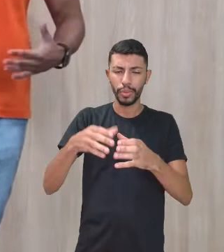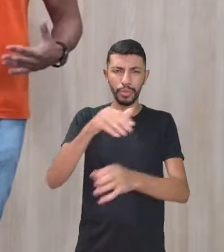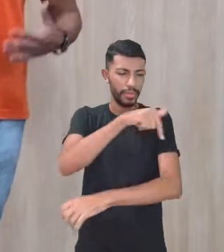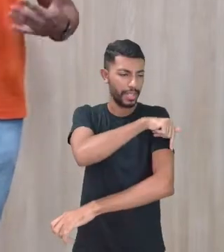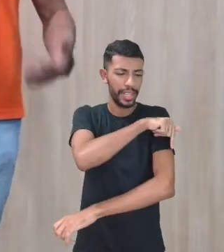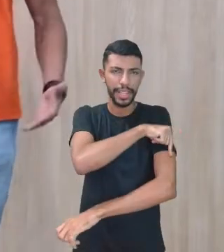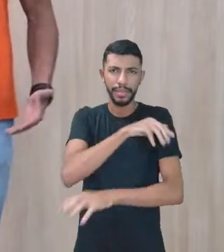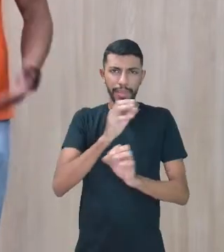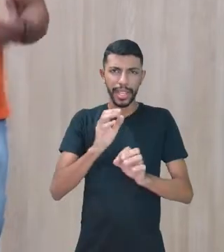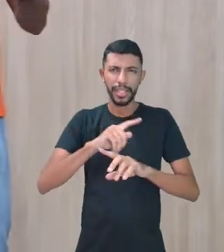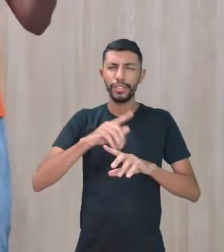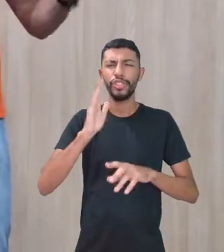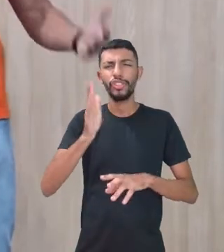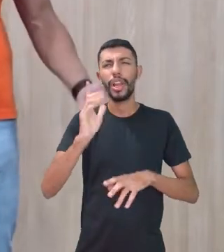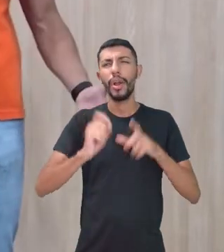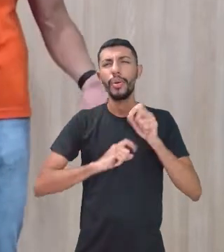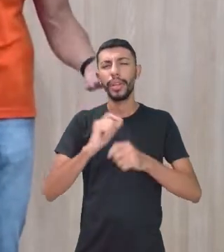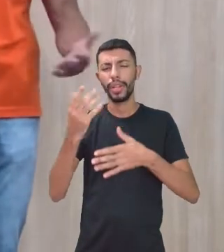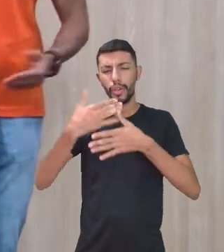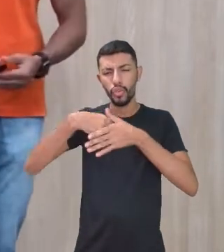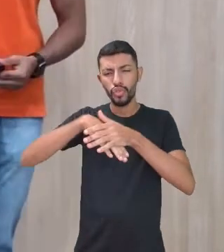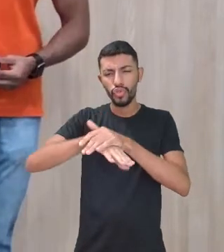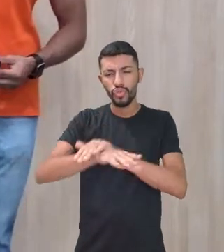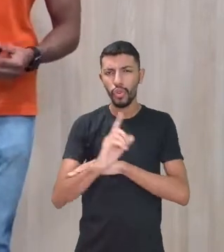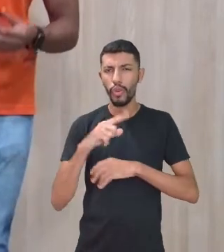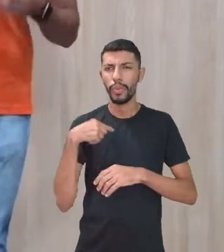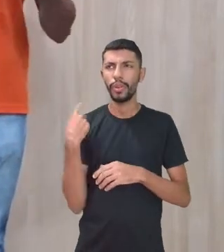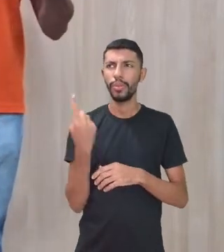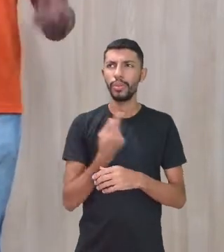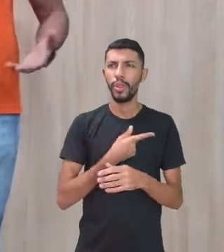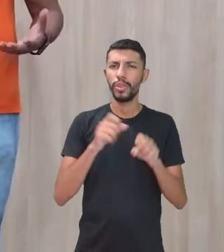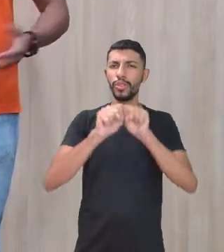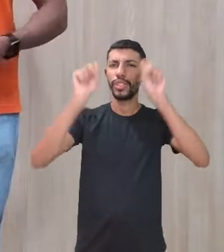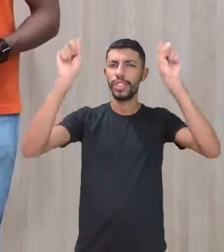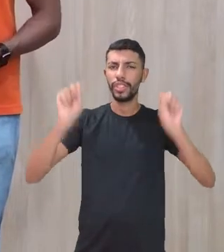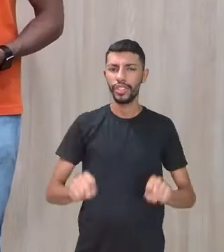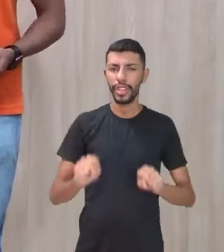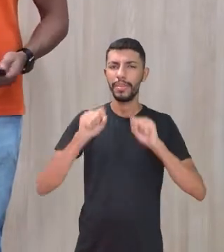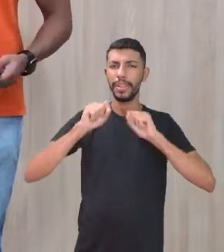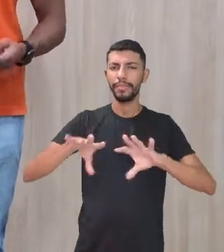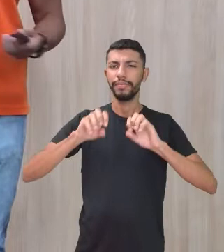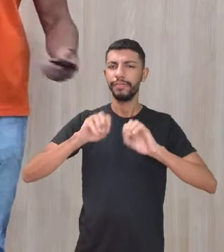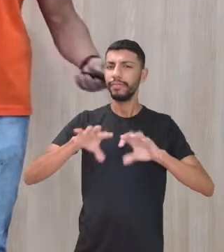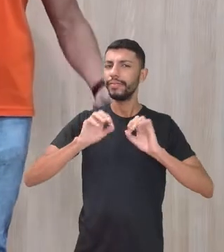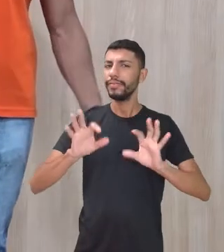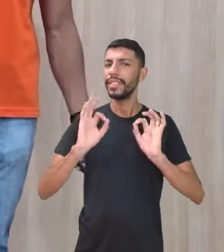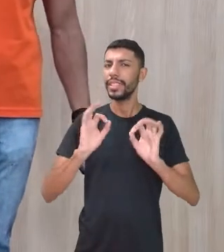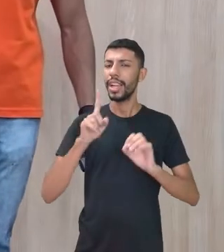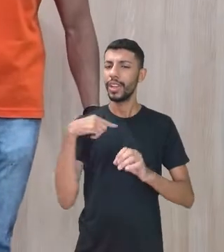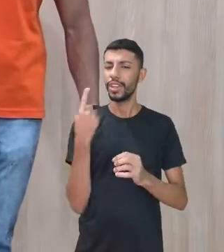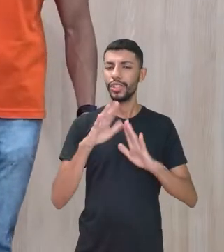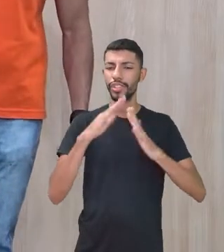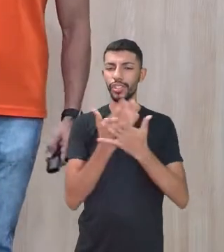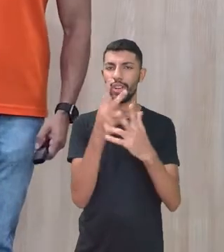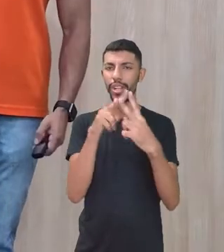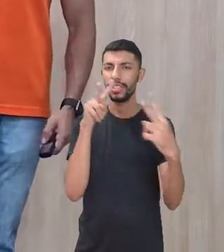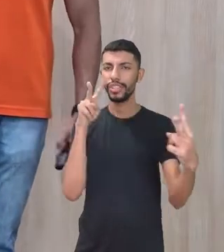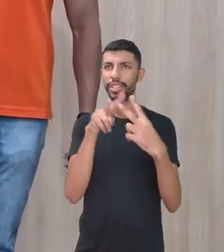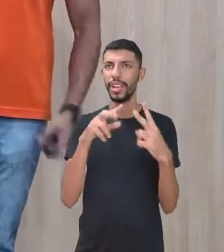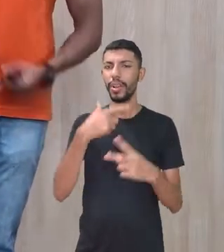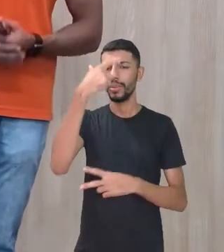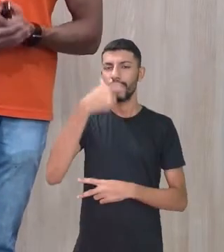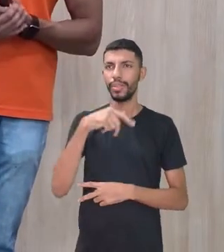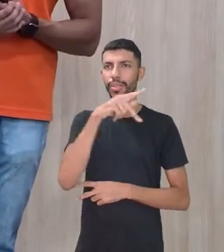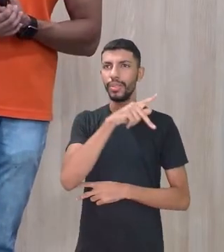estar habituado aí com a nossa plataforma, com o nosso sistema de ensino, com a nossa escola digital, né? Eu me